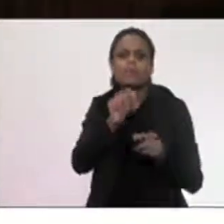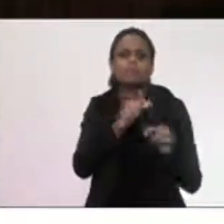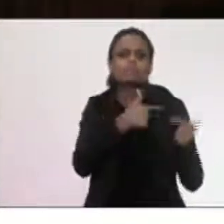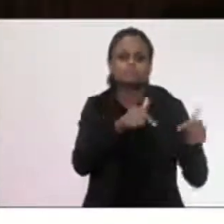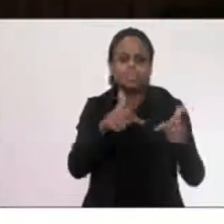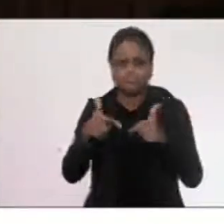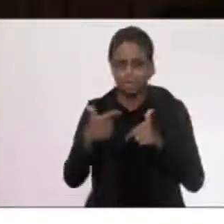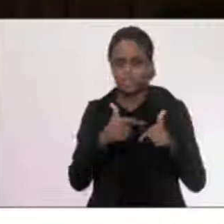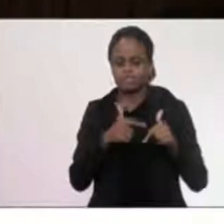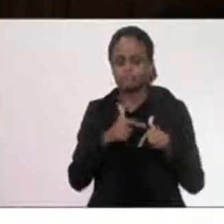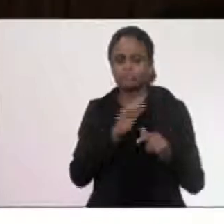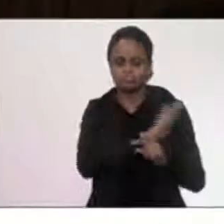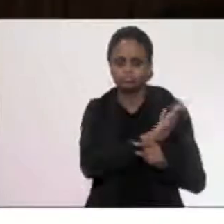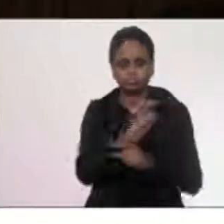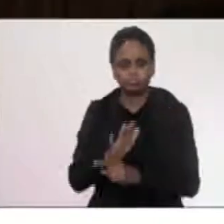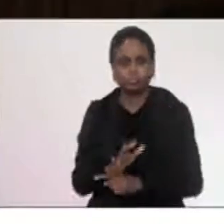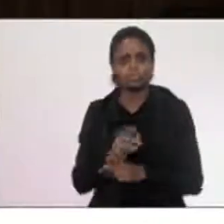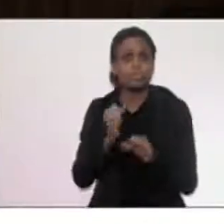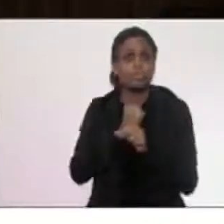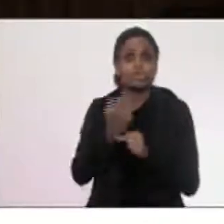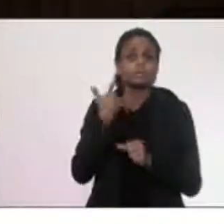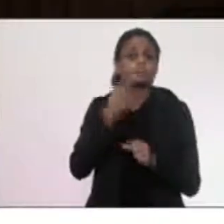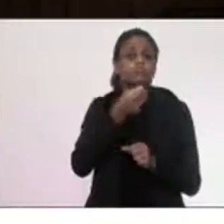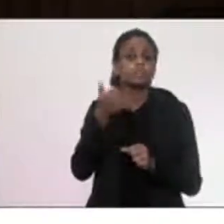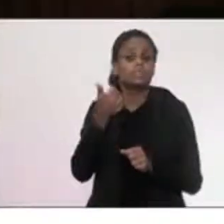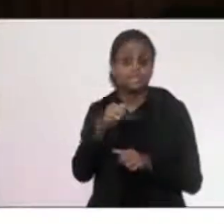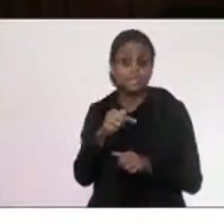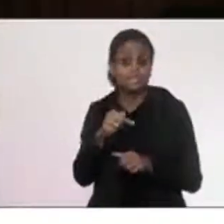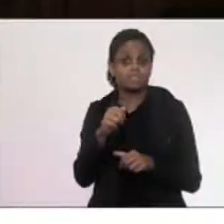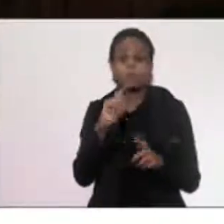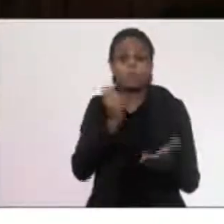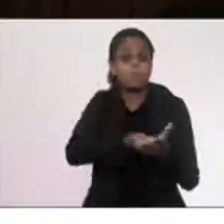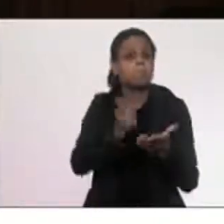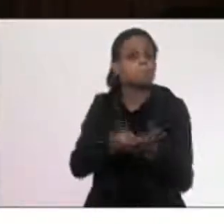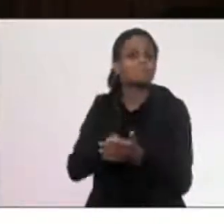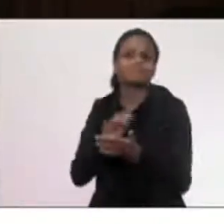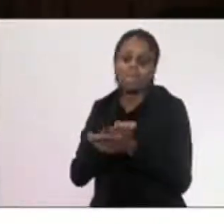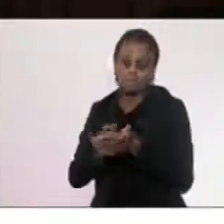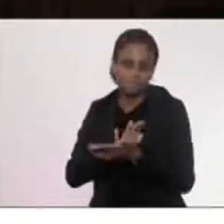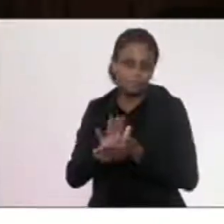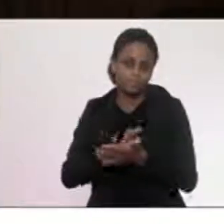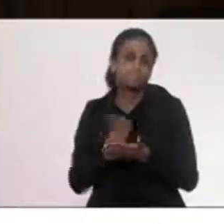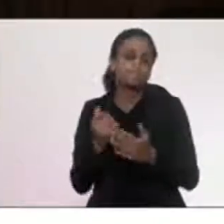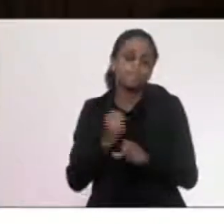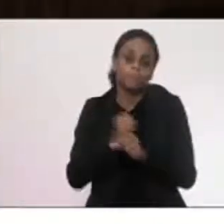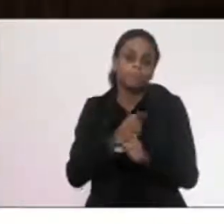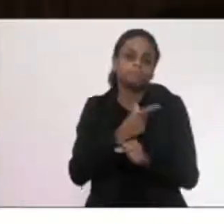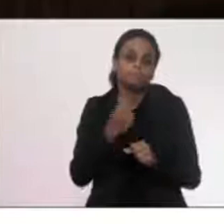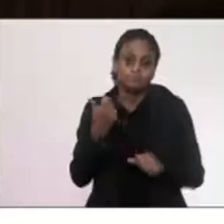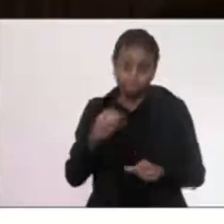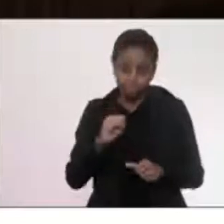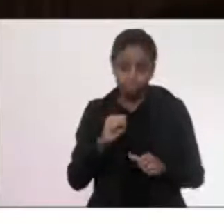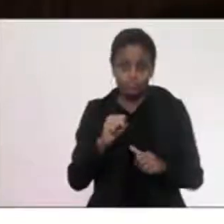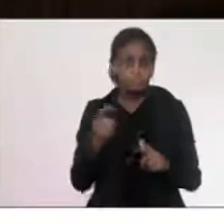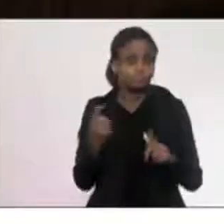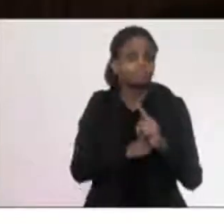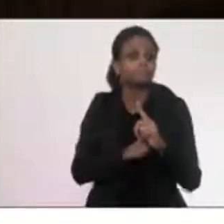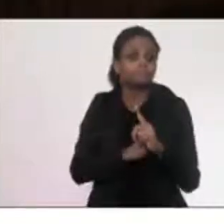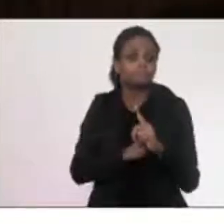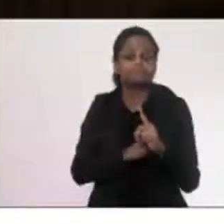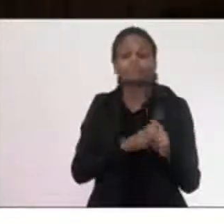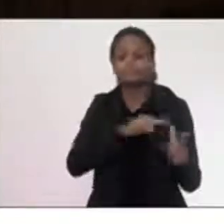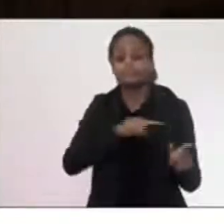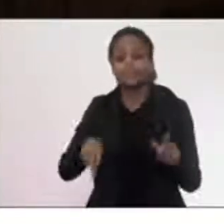foram prestados no ano anterior e não foram pagos. Então, em 2018, os restos a pagar ficam para